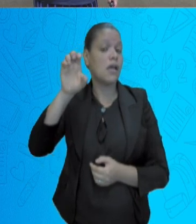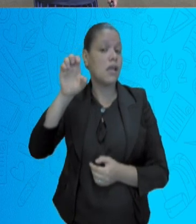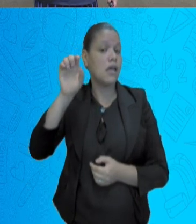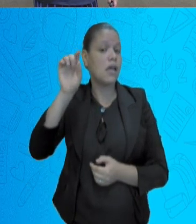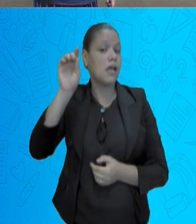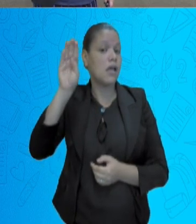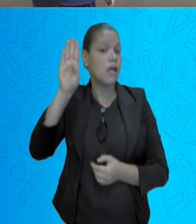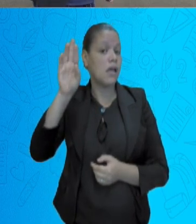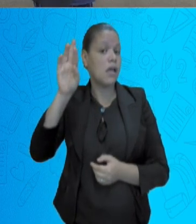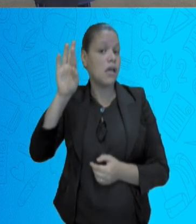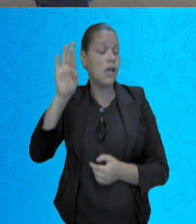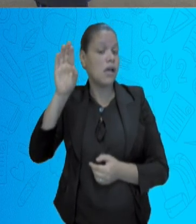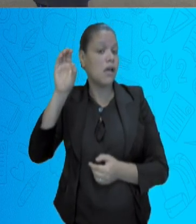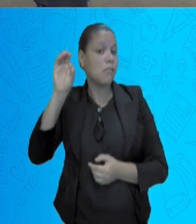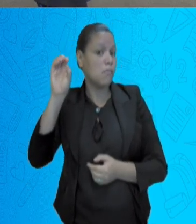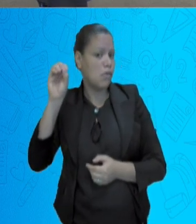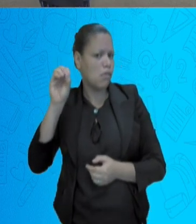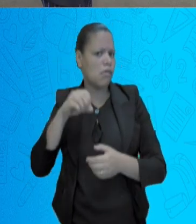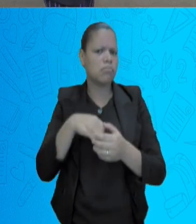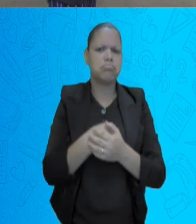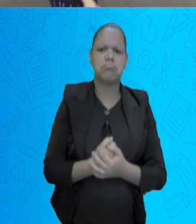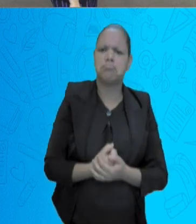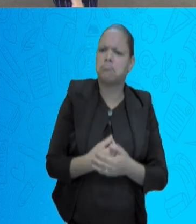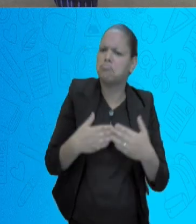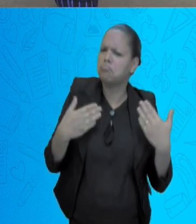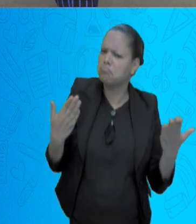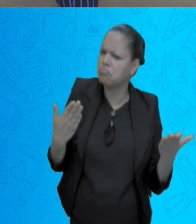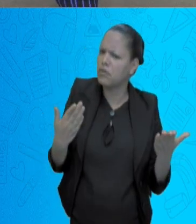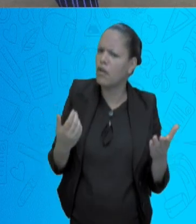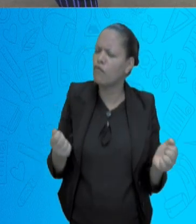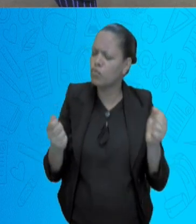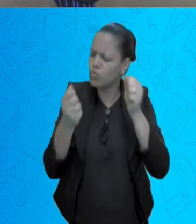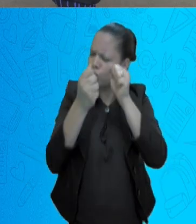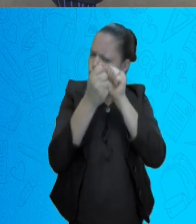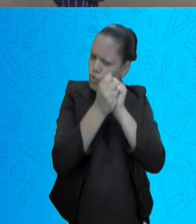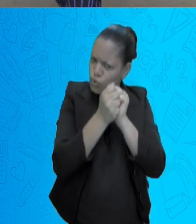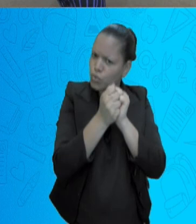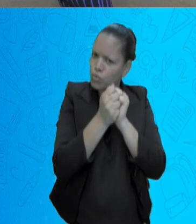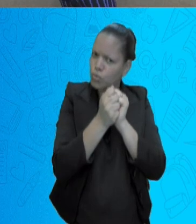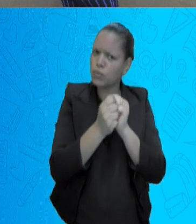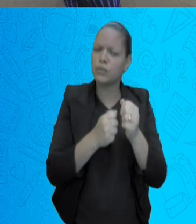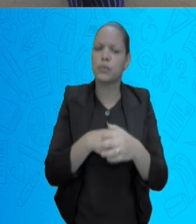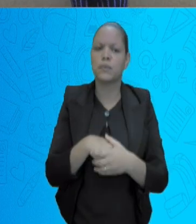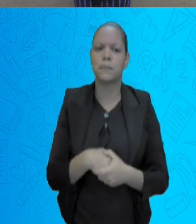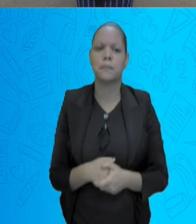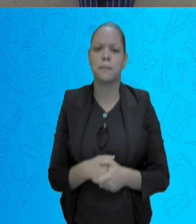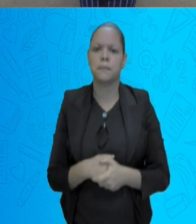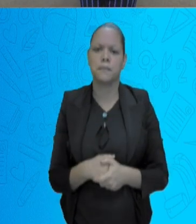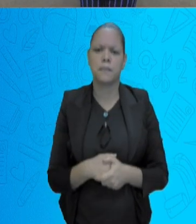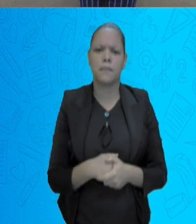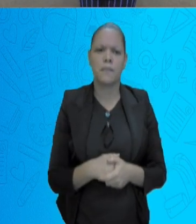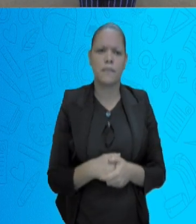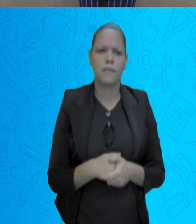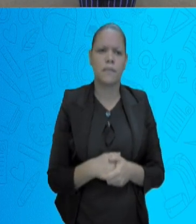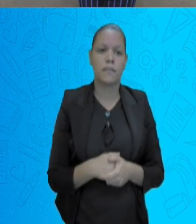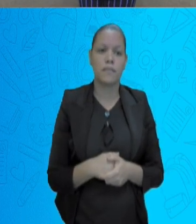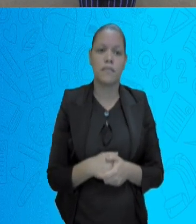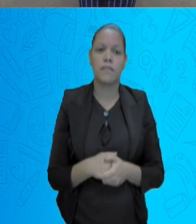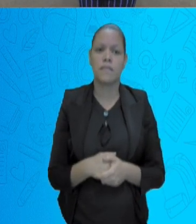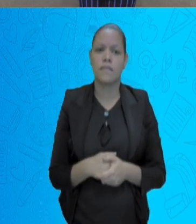Cerebro. O bro ficou na mesma sílaba. Agora vamos separar aqui, ó.